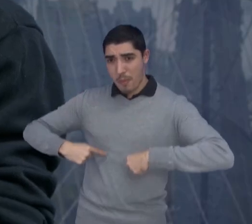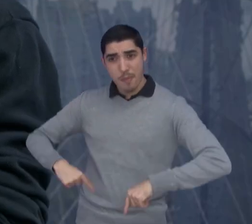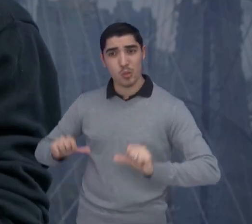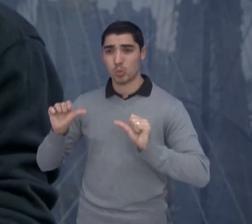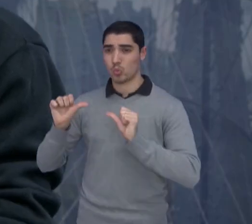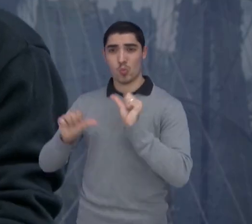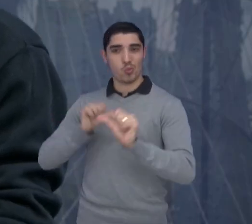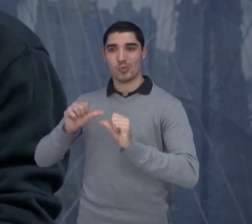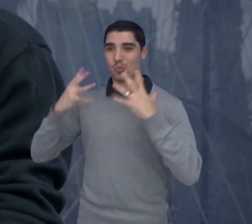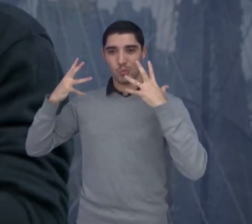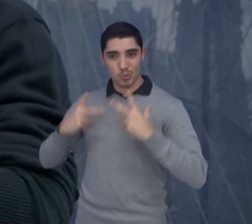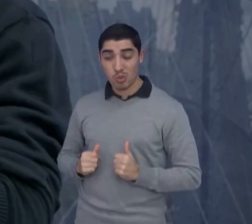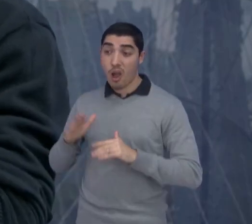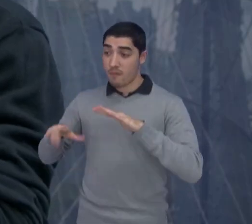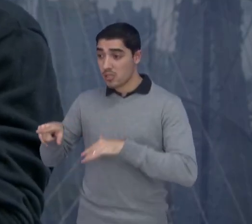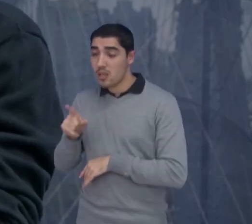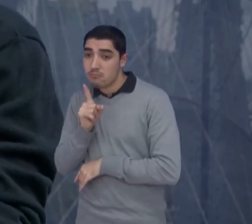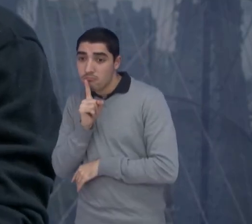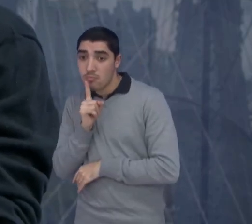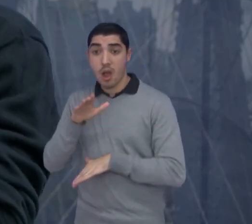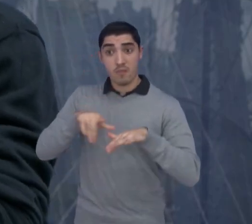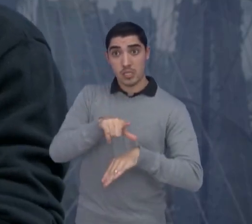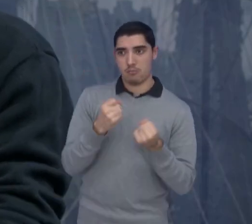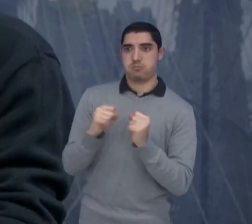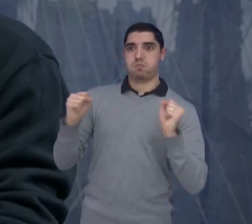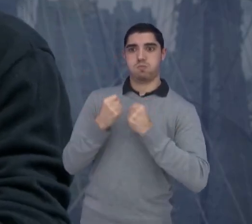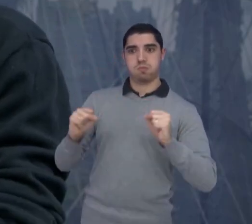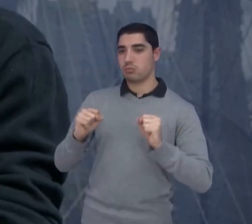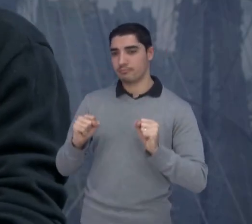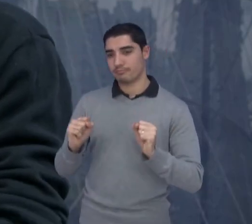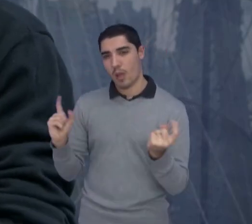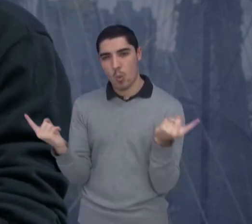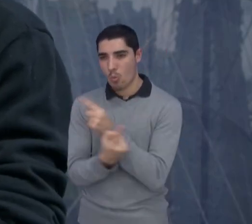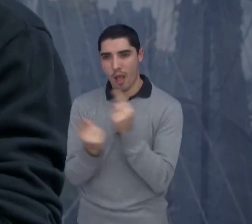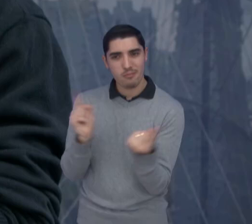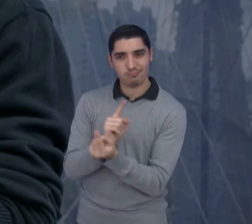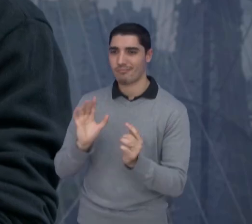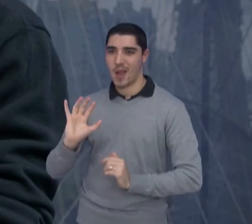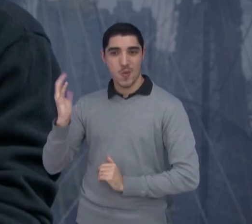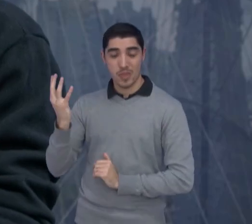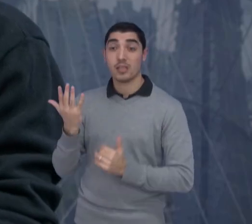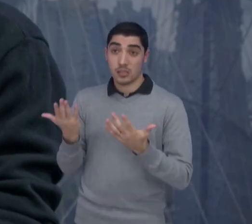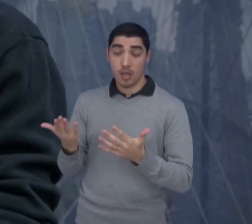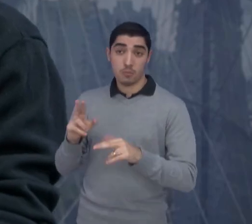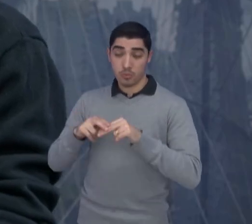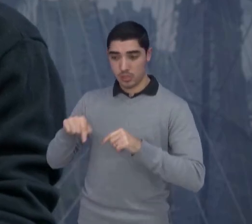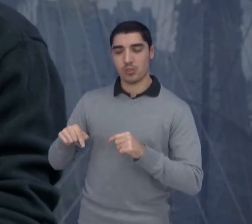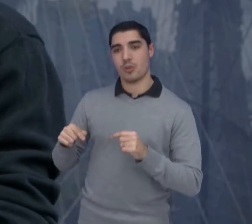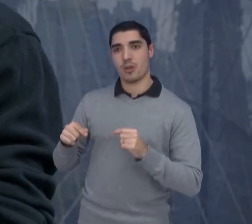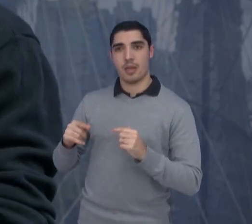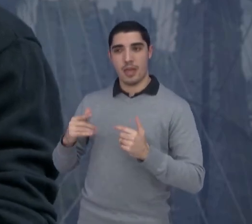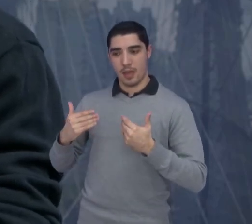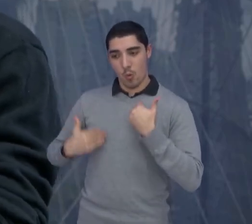comportamentos. De uma criança um pouquinho mais quietinha, para um comportamento um pouco mais agressivo, ou vice-versa. Então, é um momento muito de... Essas mudanças químicas e